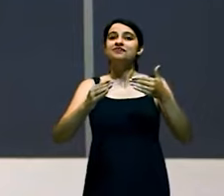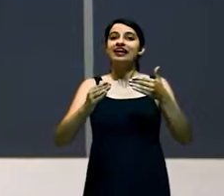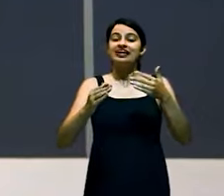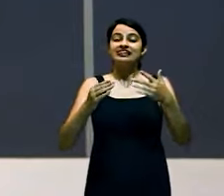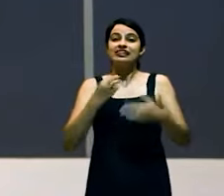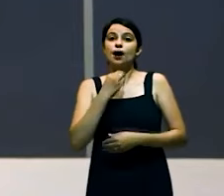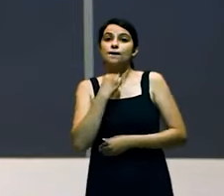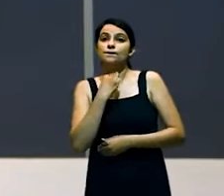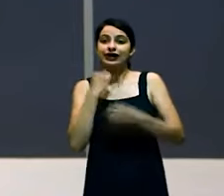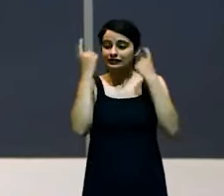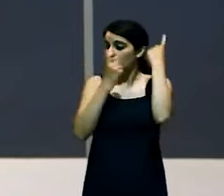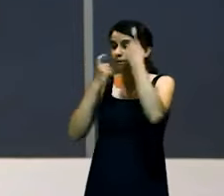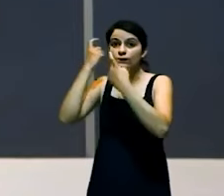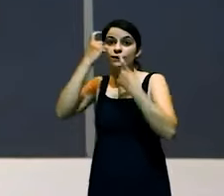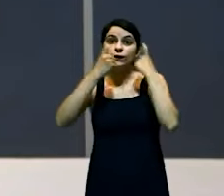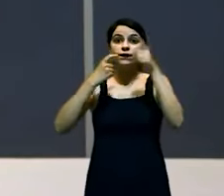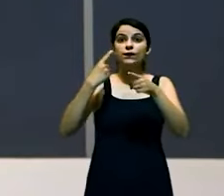casa,